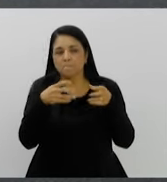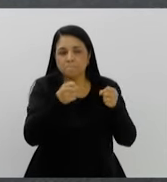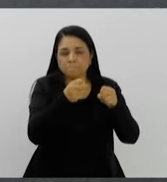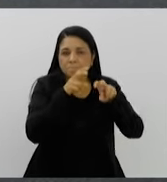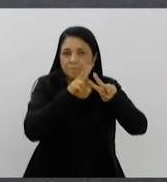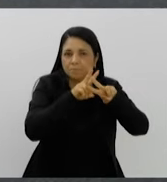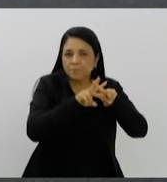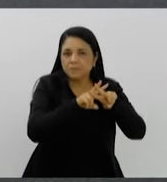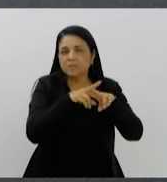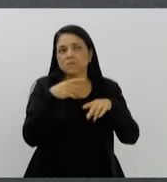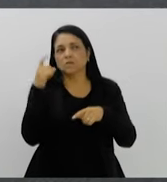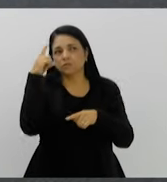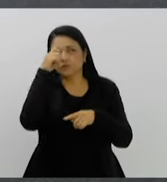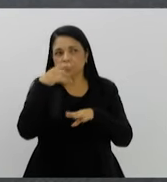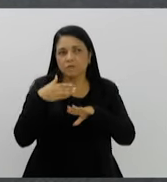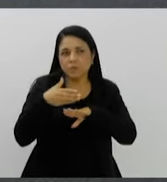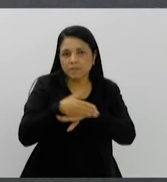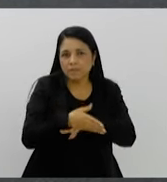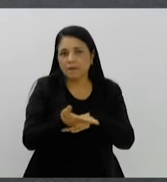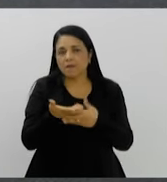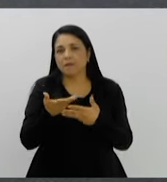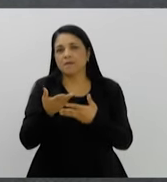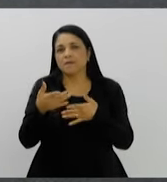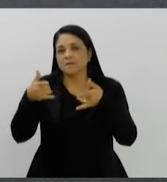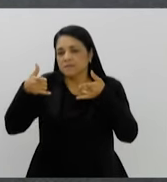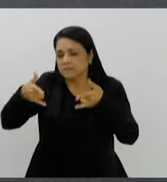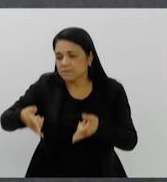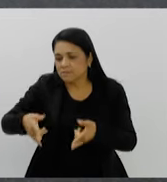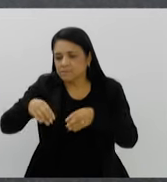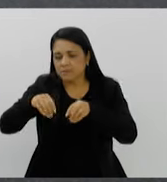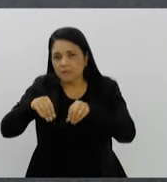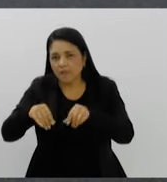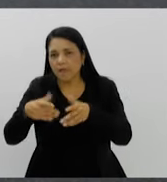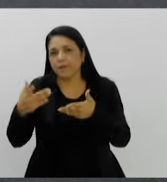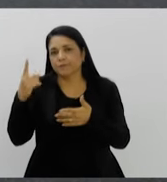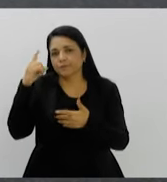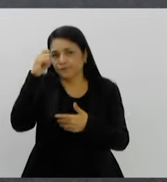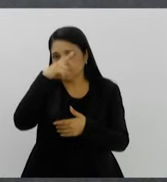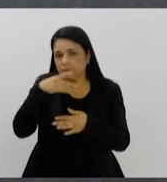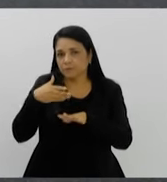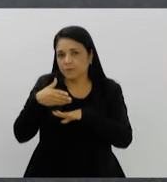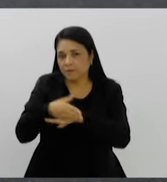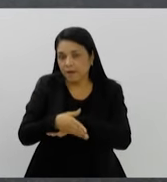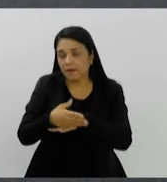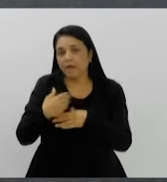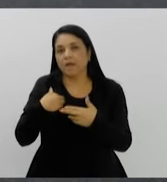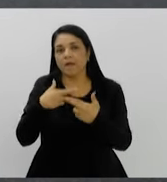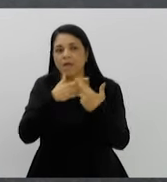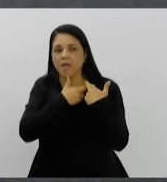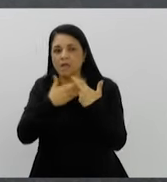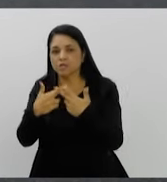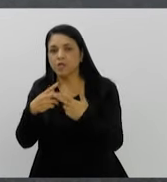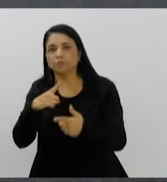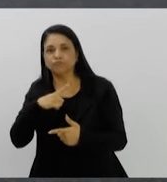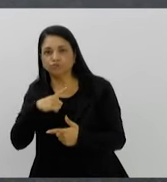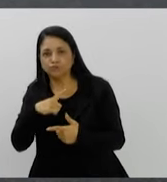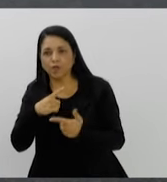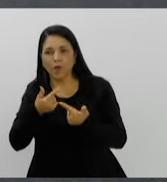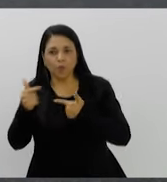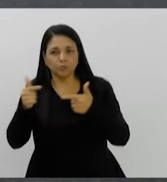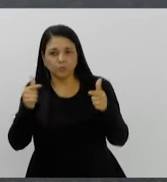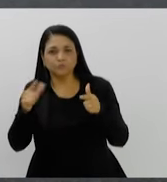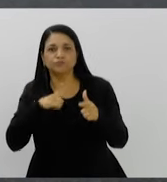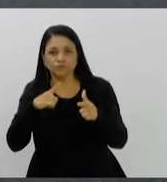em eh cemitérios e que outras religiões tinham acesso e que eles não